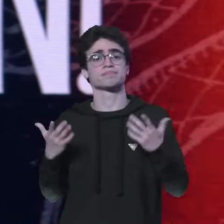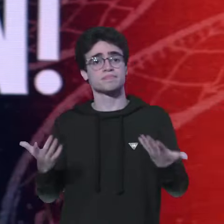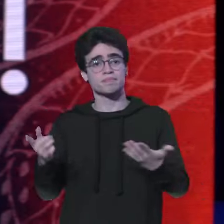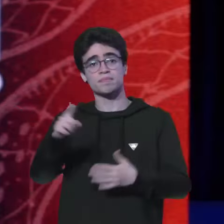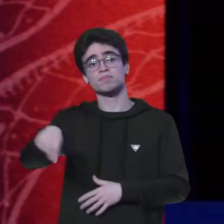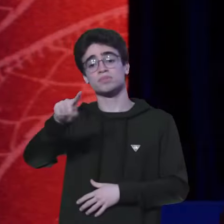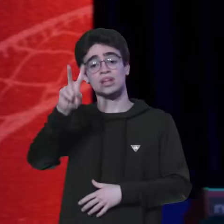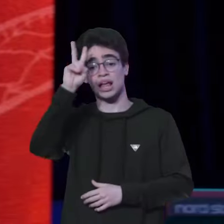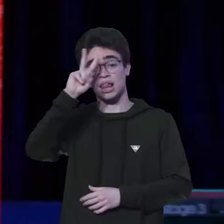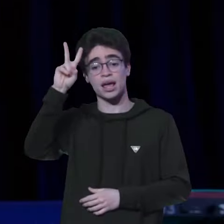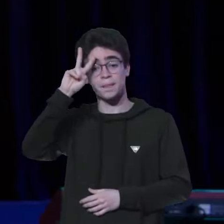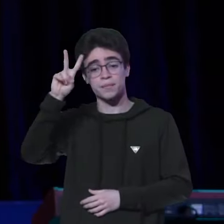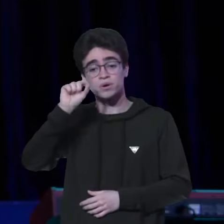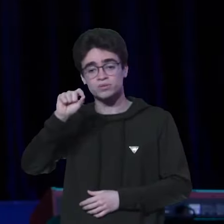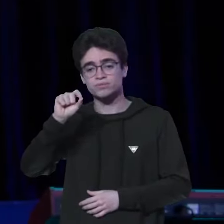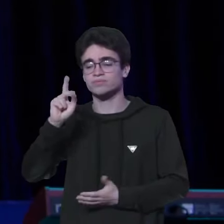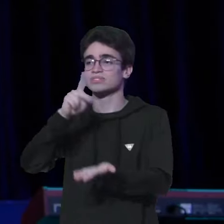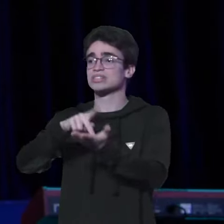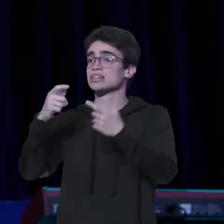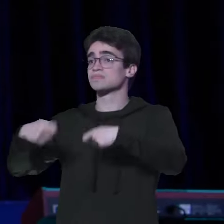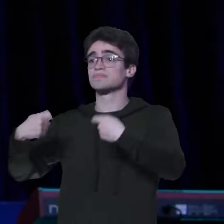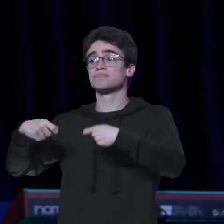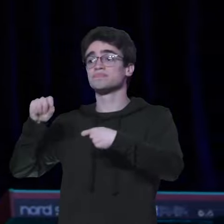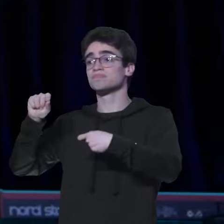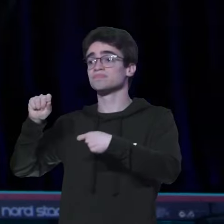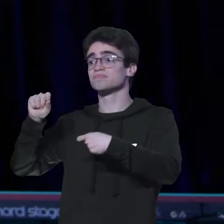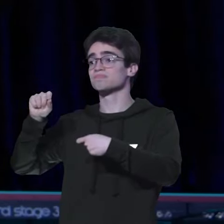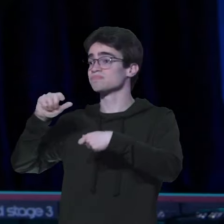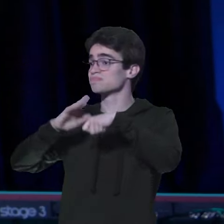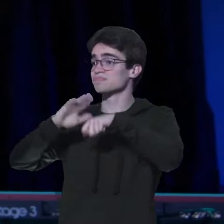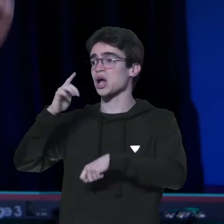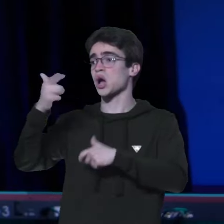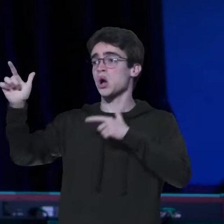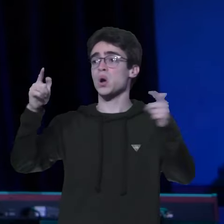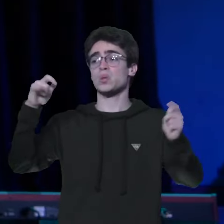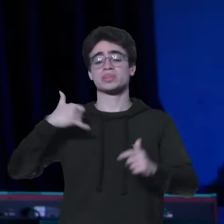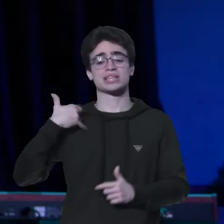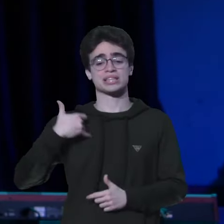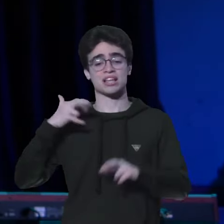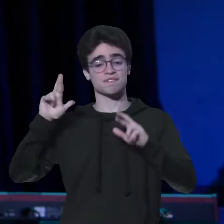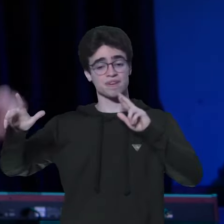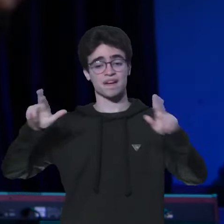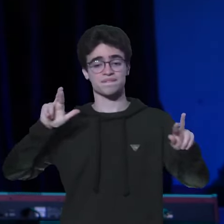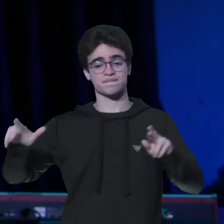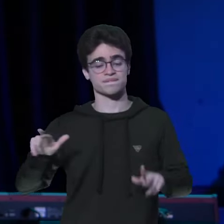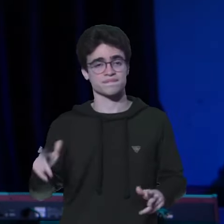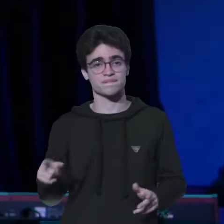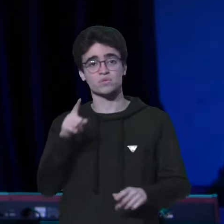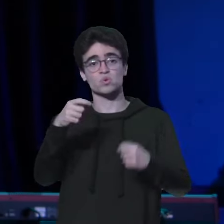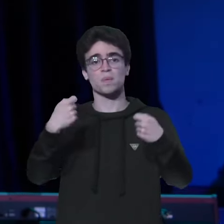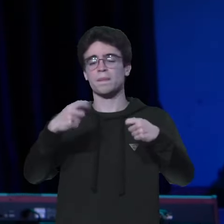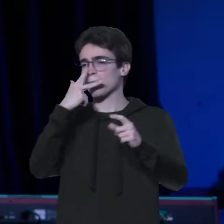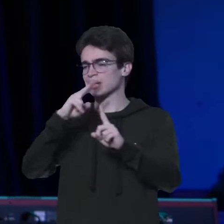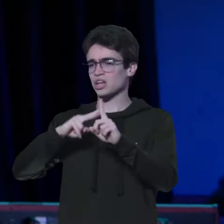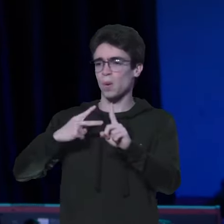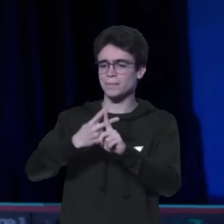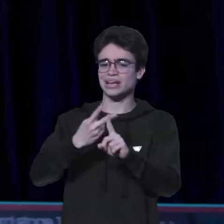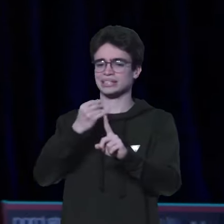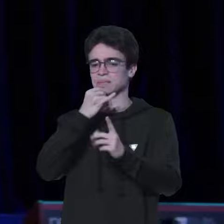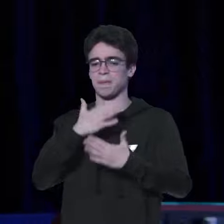lembra, você necessita de mais dopamina do que as outras pessoas de outras idades. Você precisa de recompensa, de